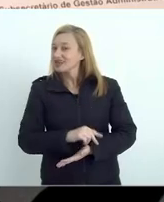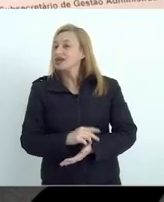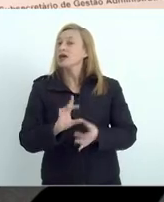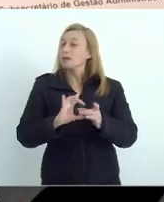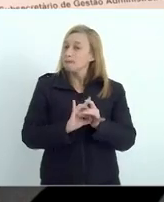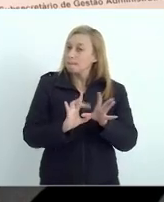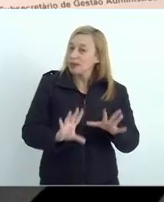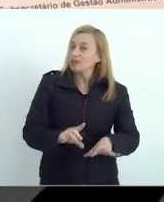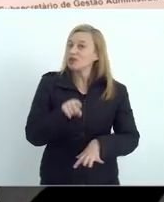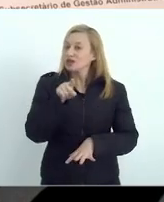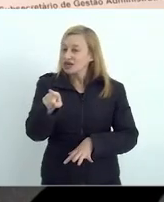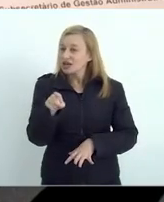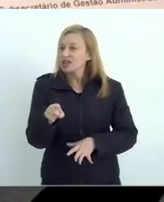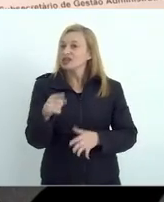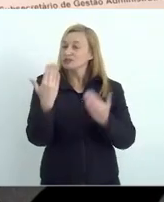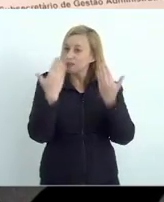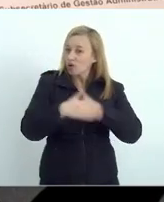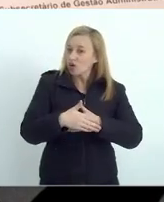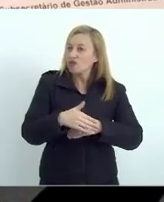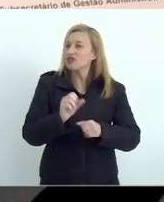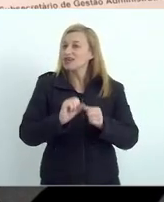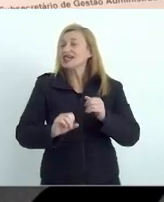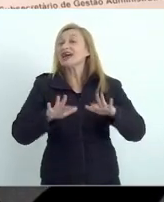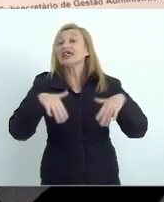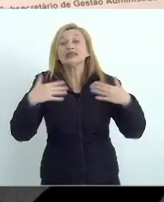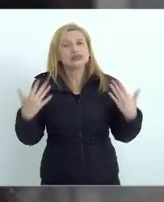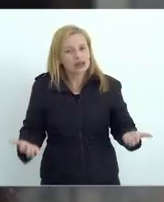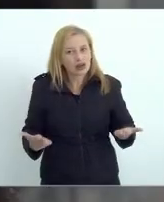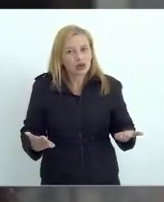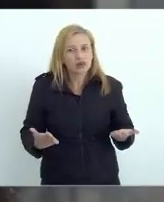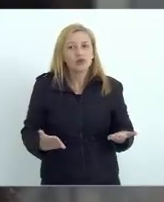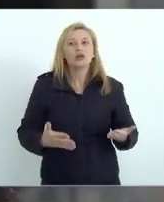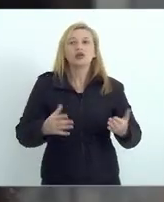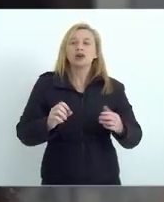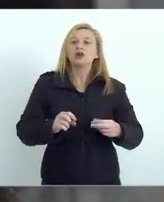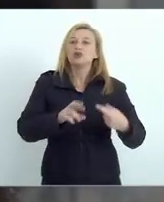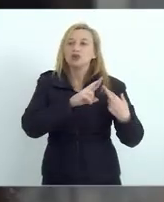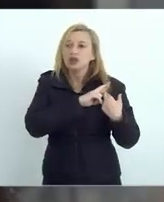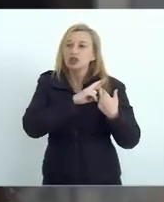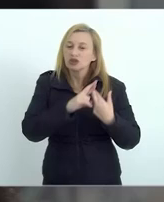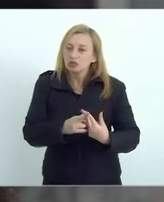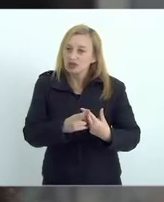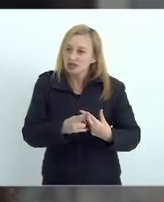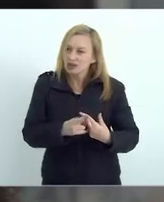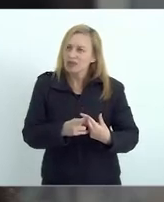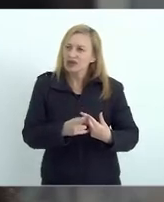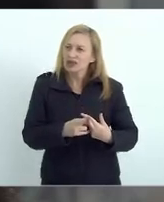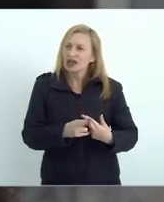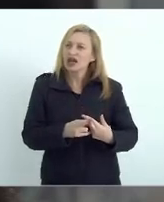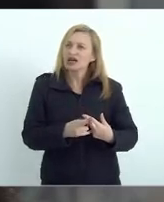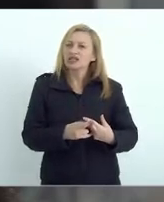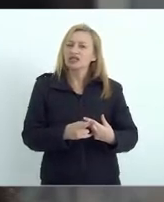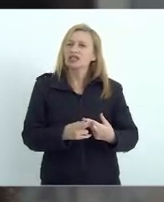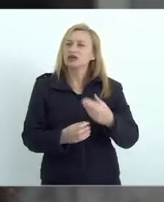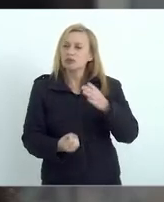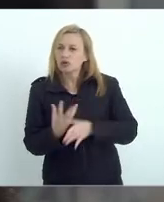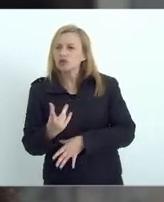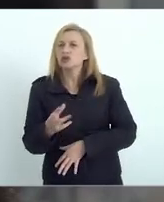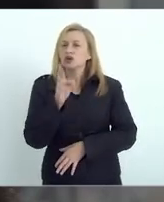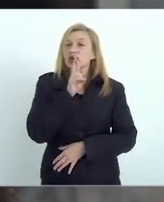permitiu que eles fizessem a prova portanto assumiu o risco de produzir o resultado